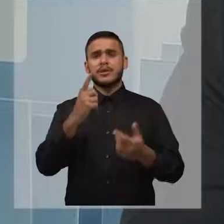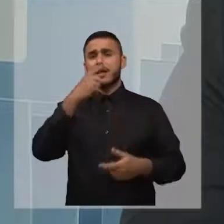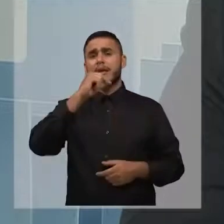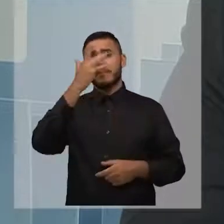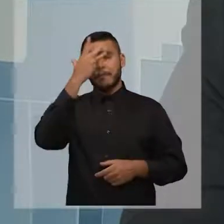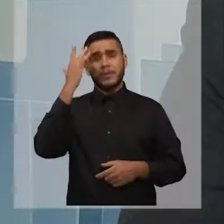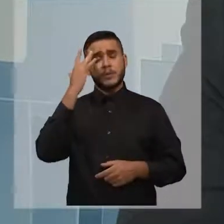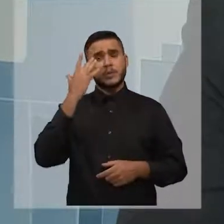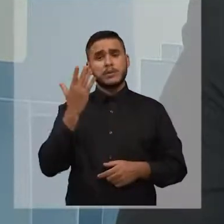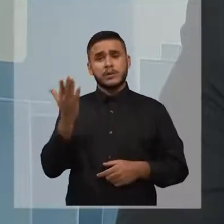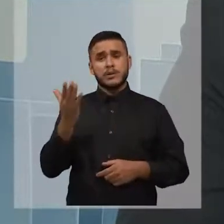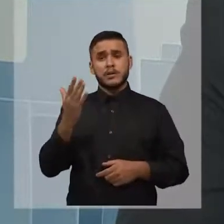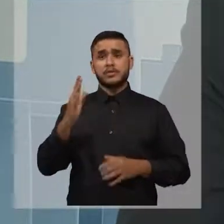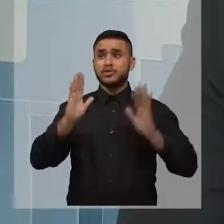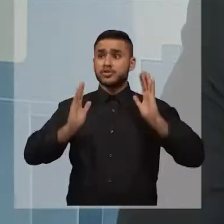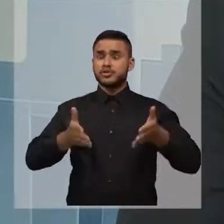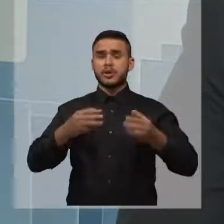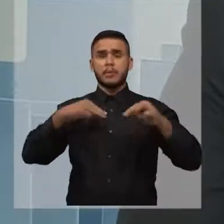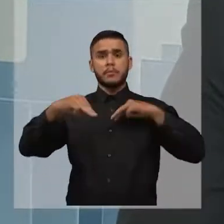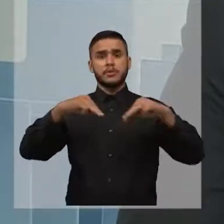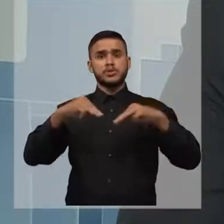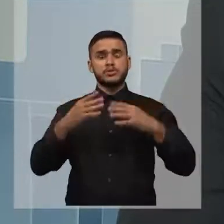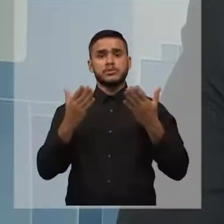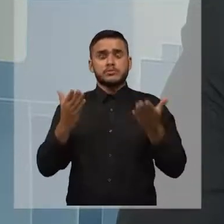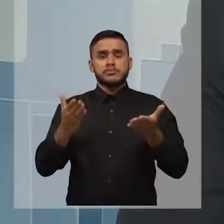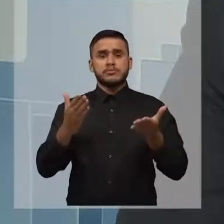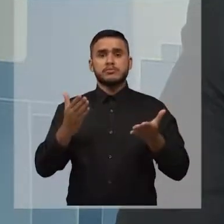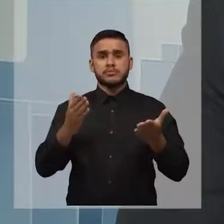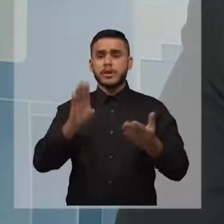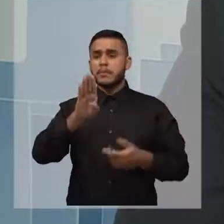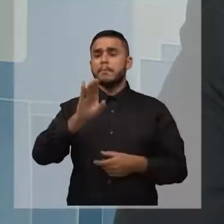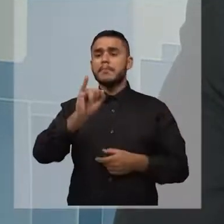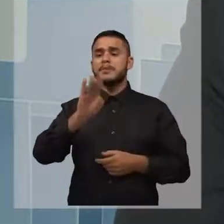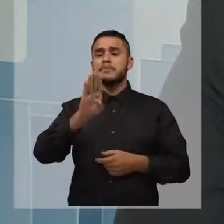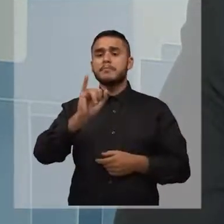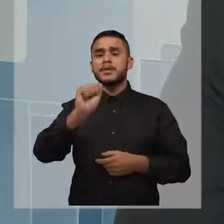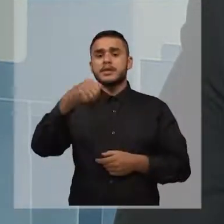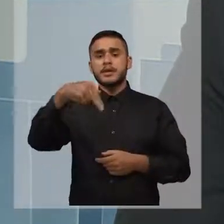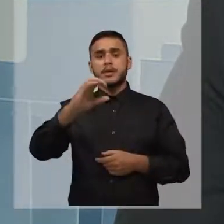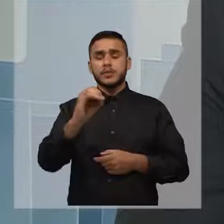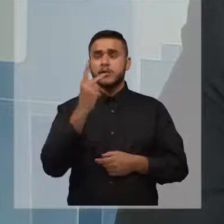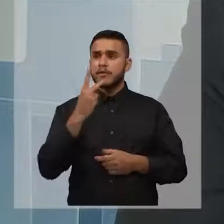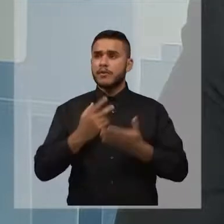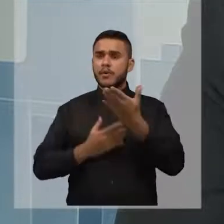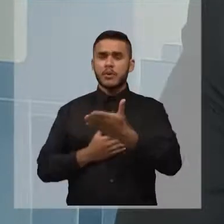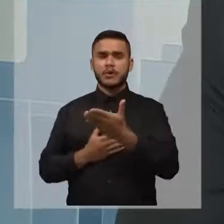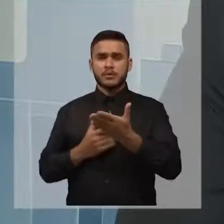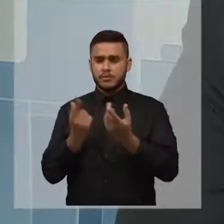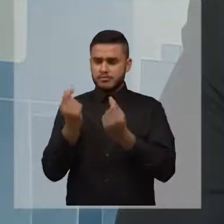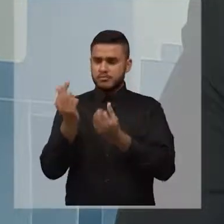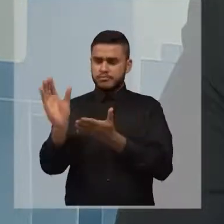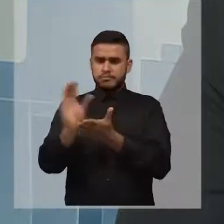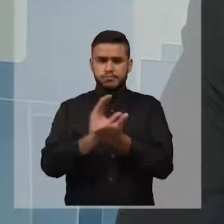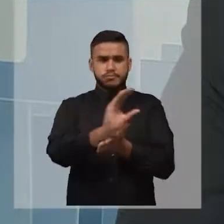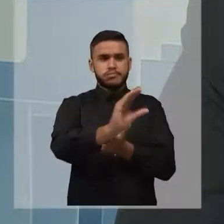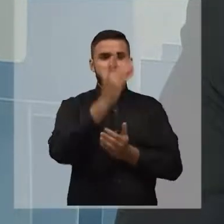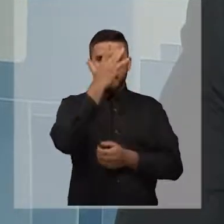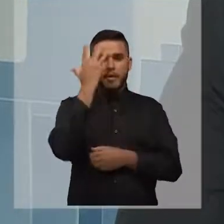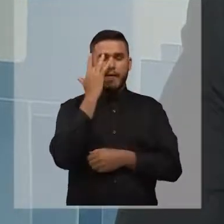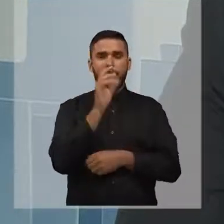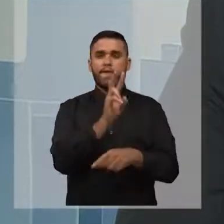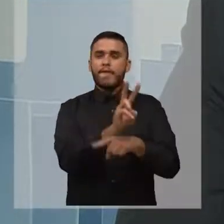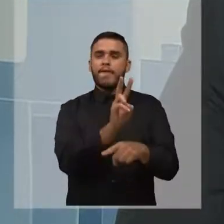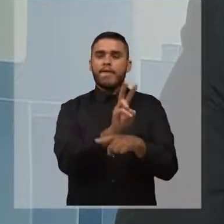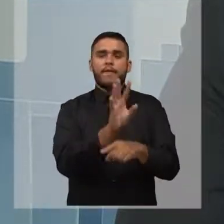é secretário-geral da presidência, no mesmo andar do presidente, envolvido numa distribuição de recursos para laranjas